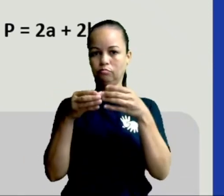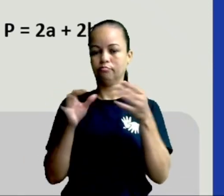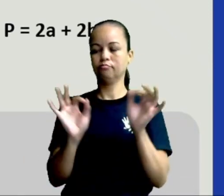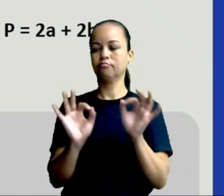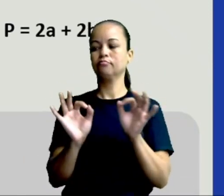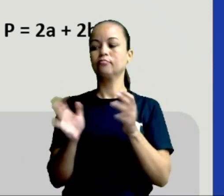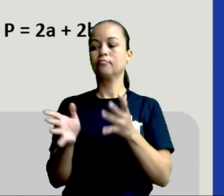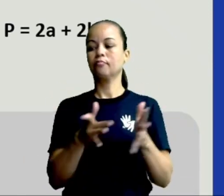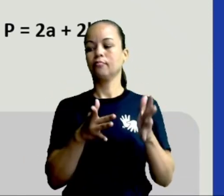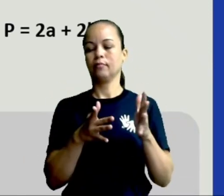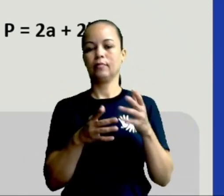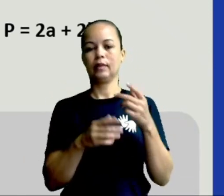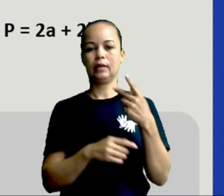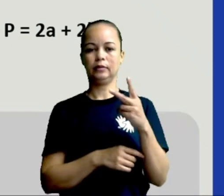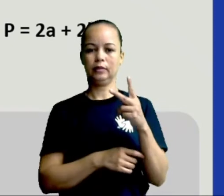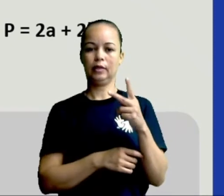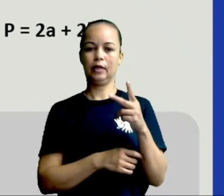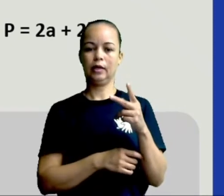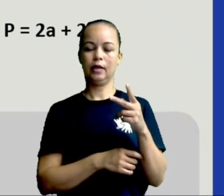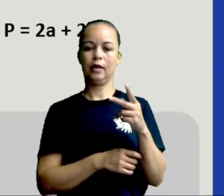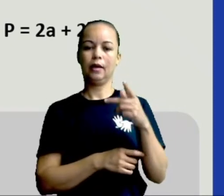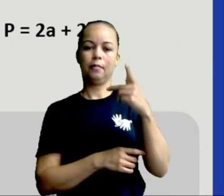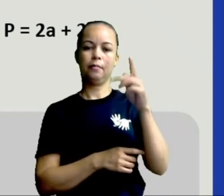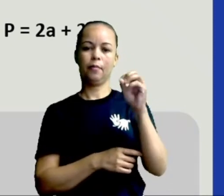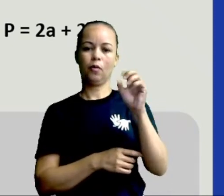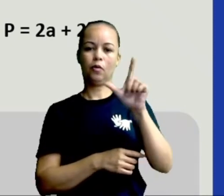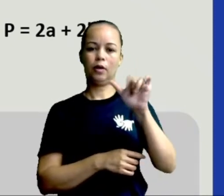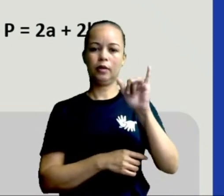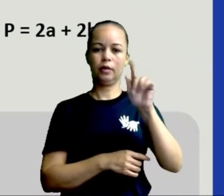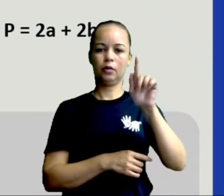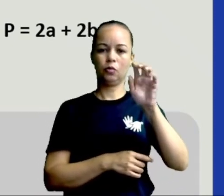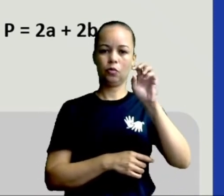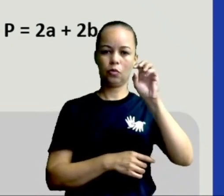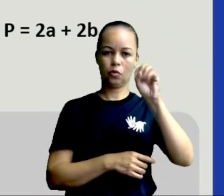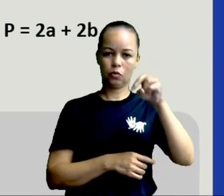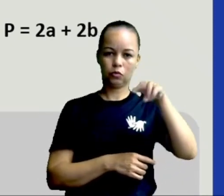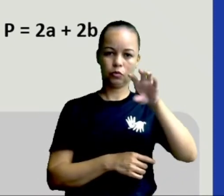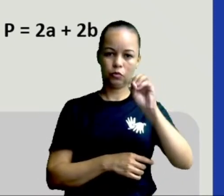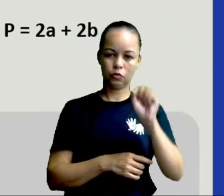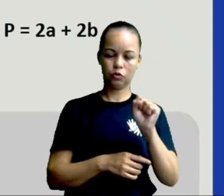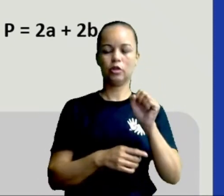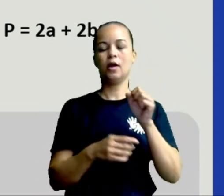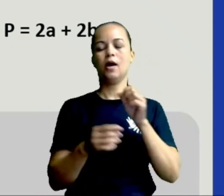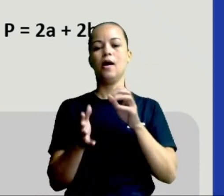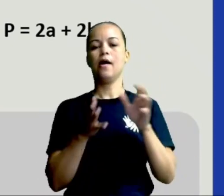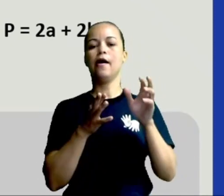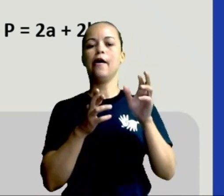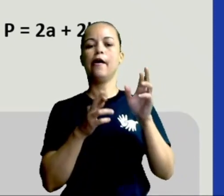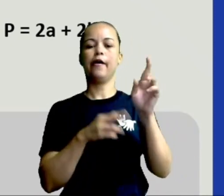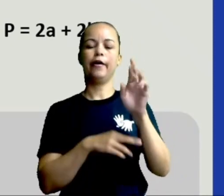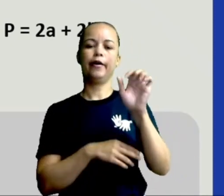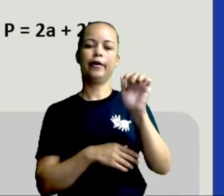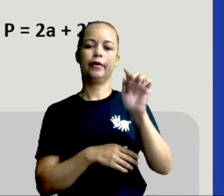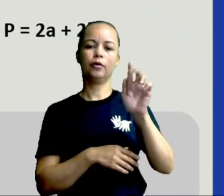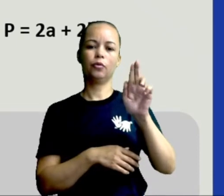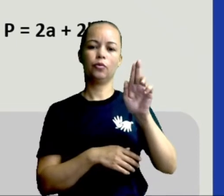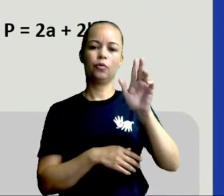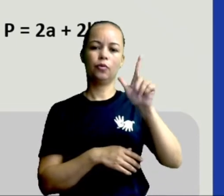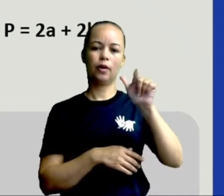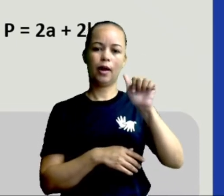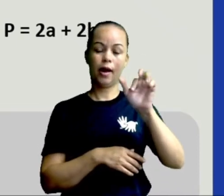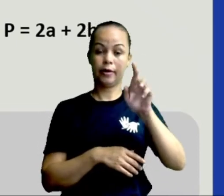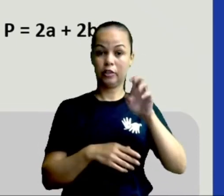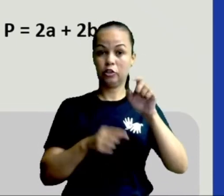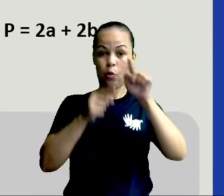né? De polígonos regulares, porque ele não tem lados. Então, eu posso trazer aqui para o perímetro